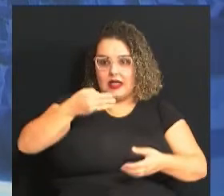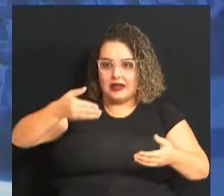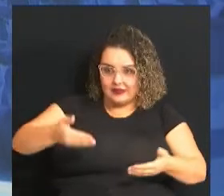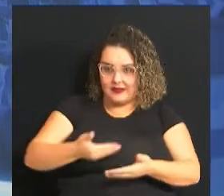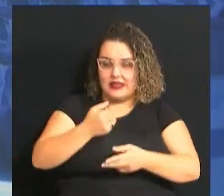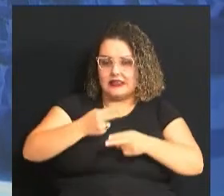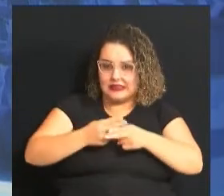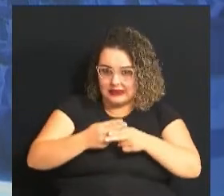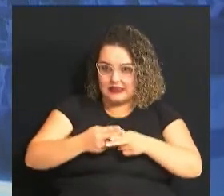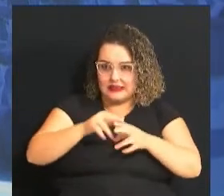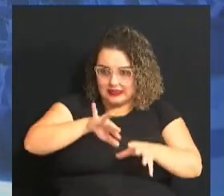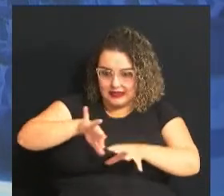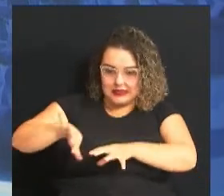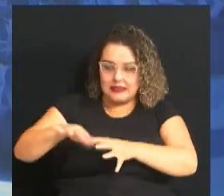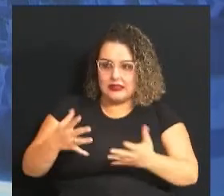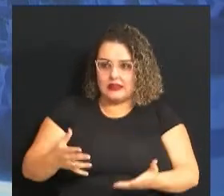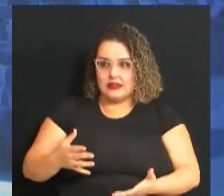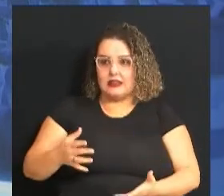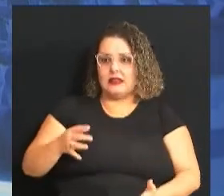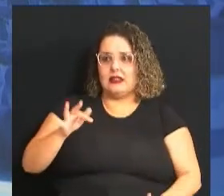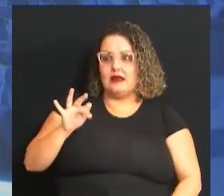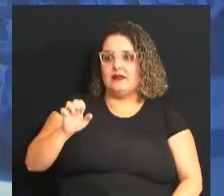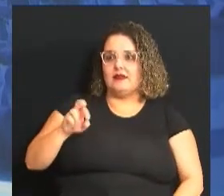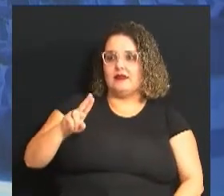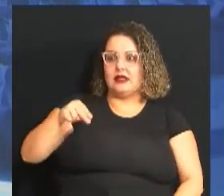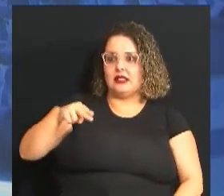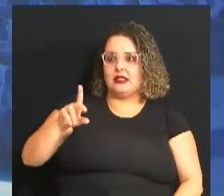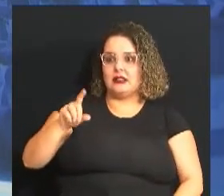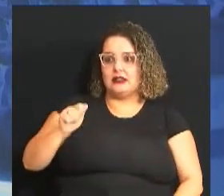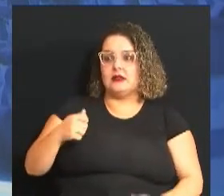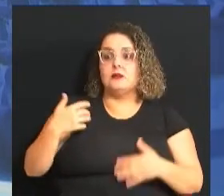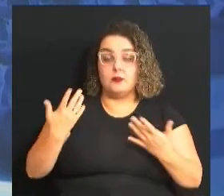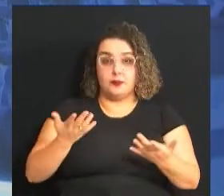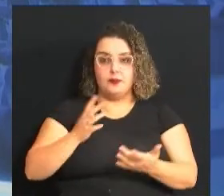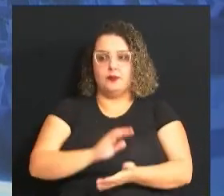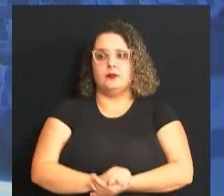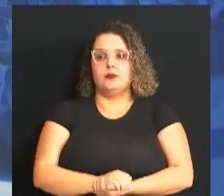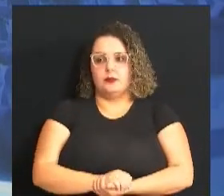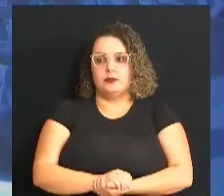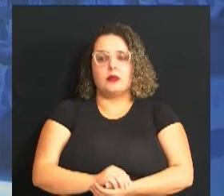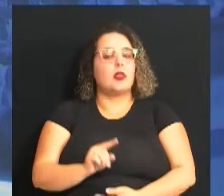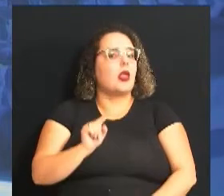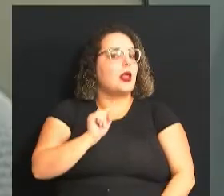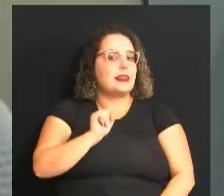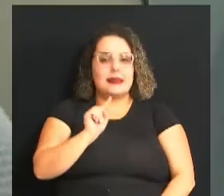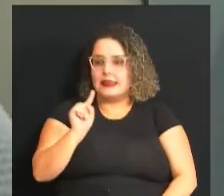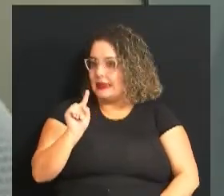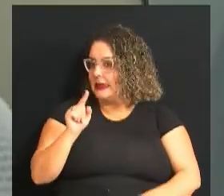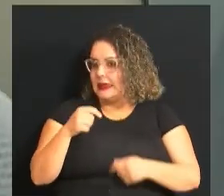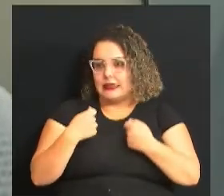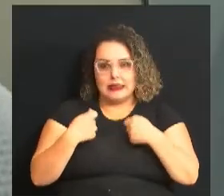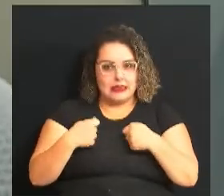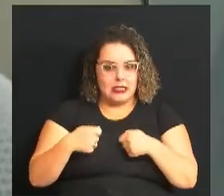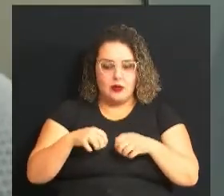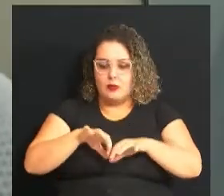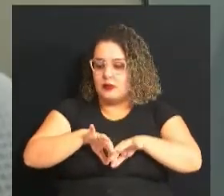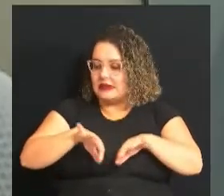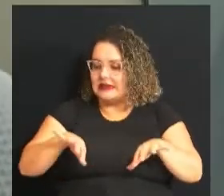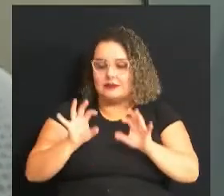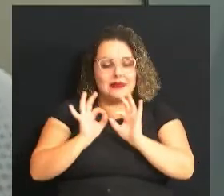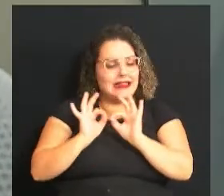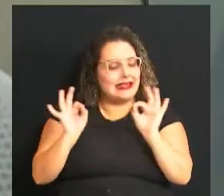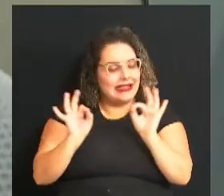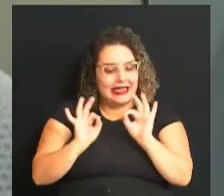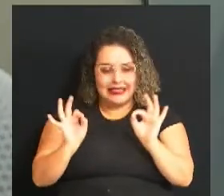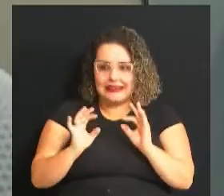da Fernanda, do Alto do Taquaral. Tá. Não, não há necessidade de separar nada, tá?